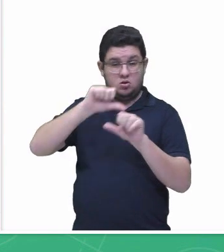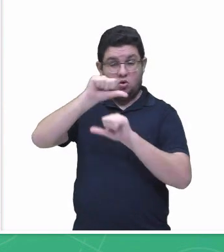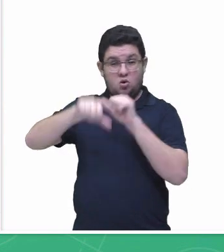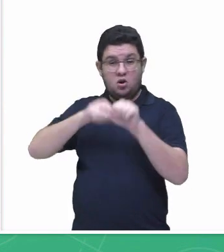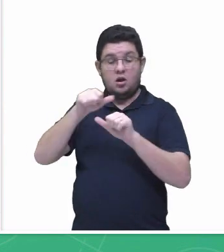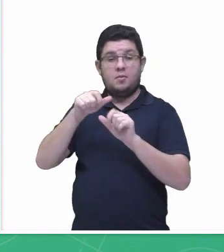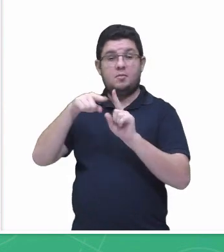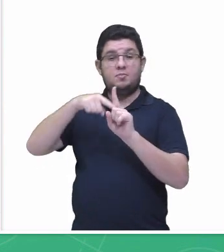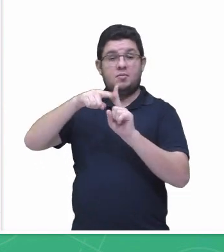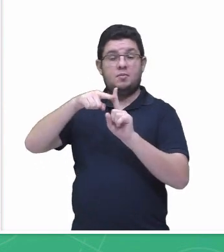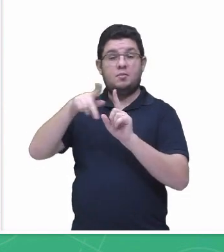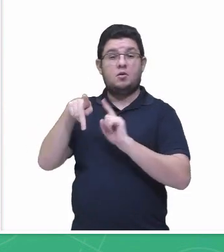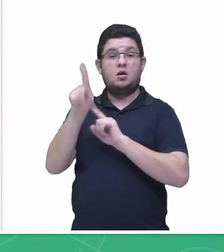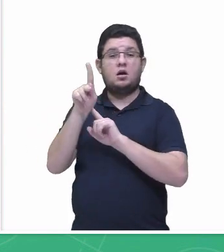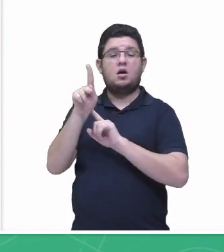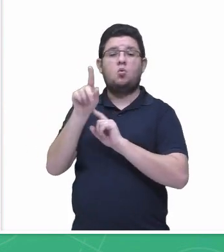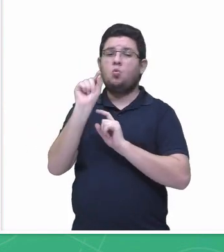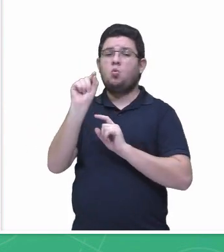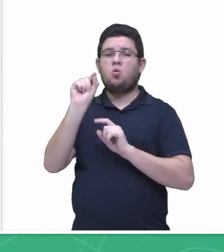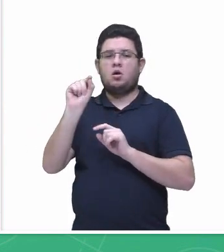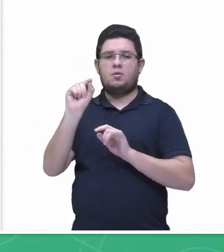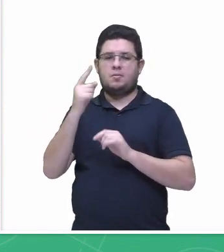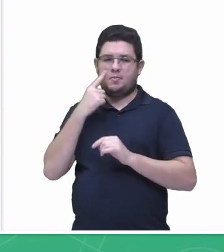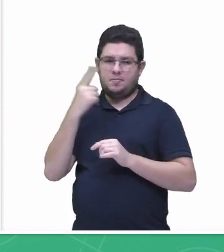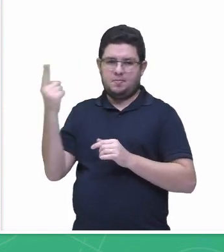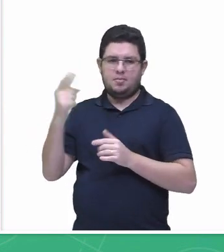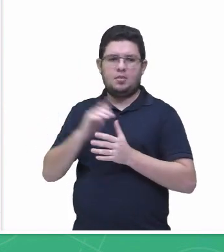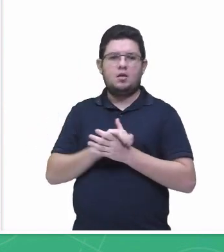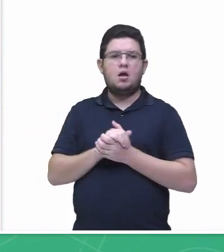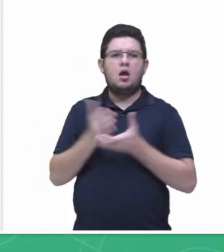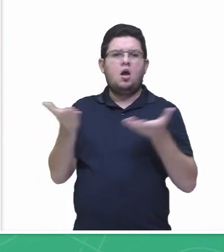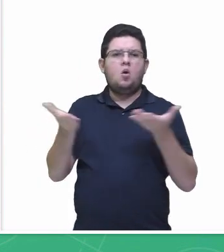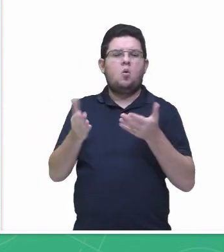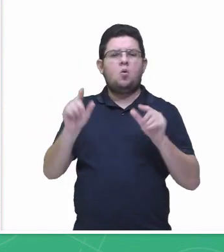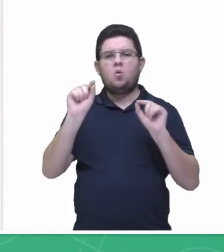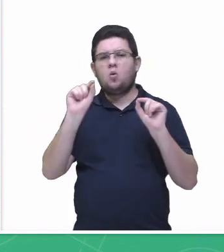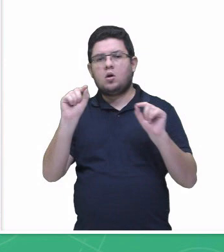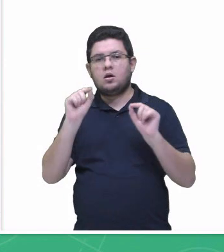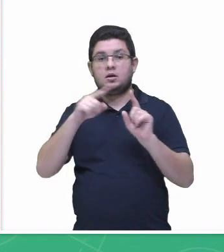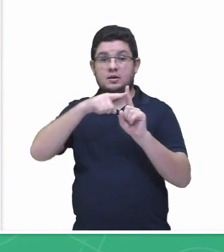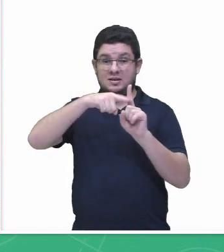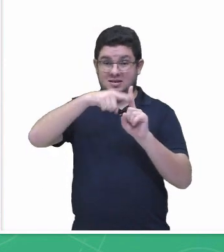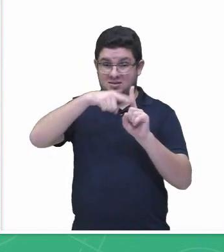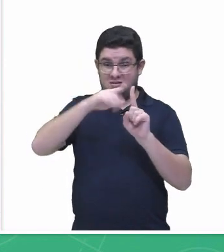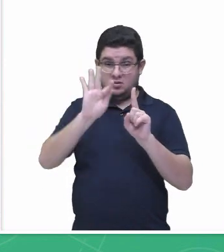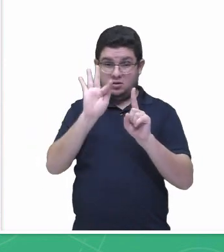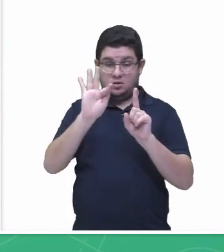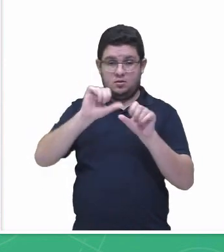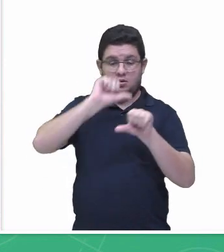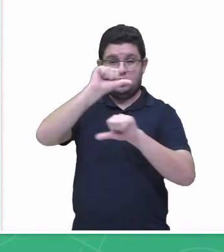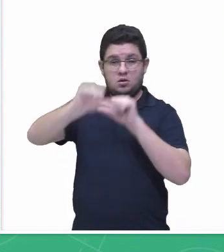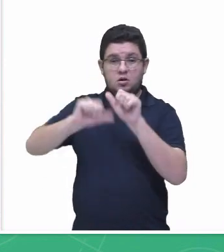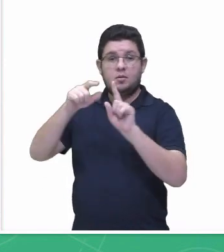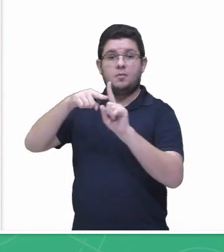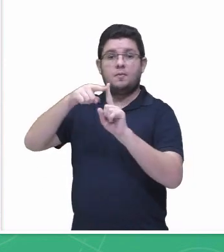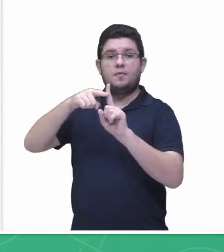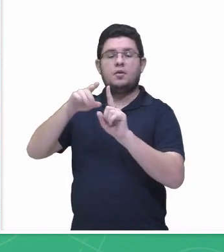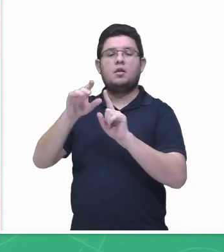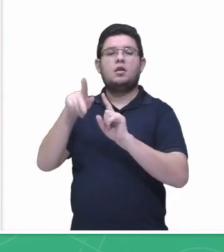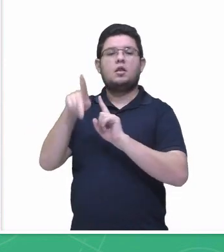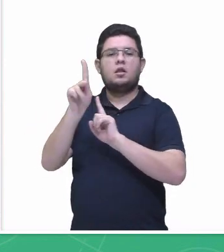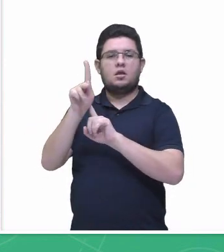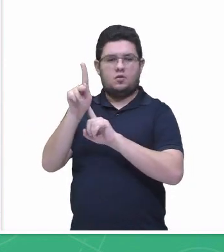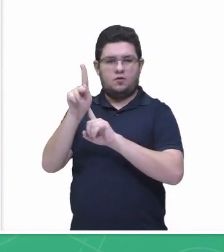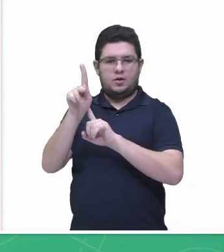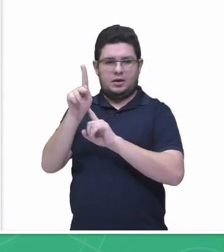Então, aí tem as alternativas e a questão pede agora para transformar da escala Fahrenheit para a escala Kelvin.